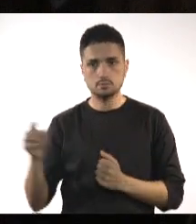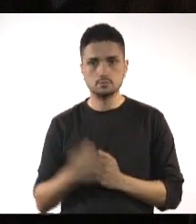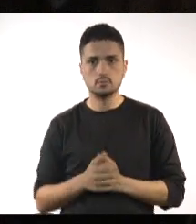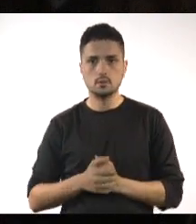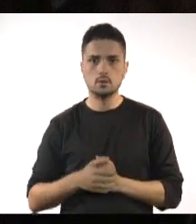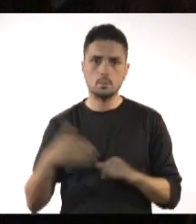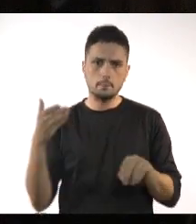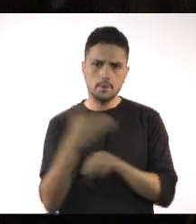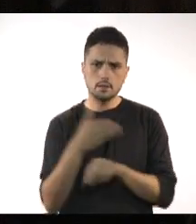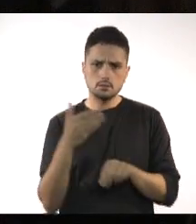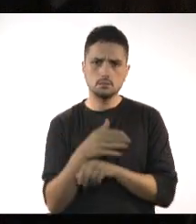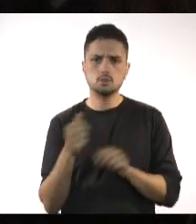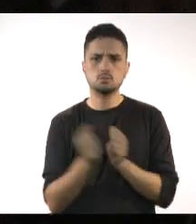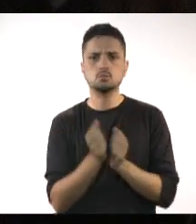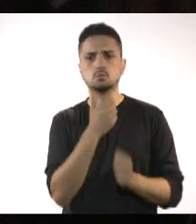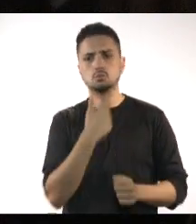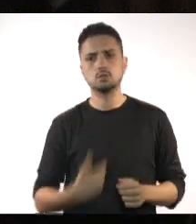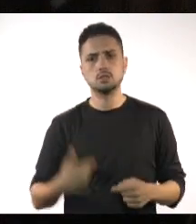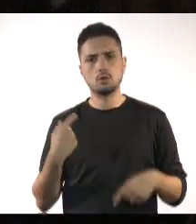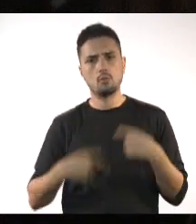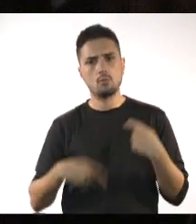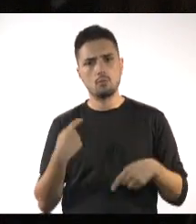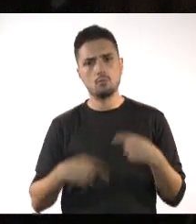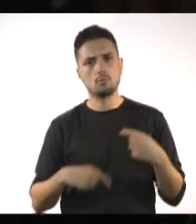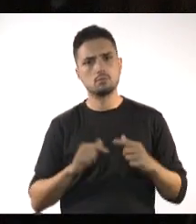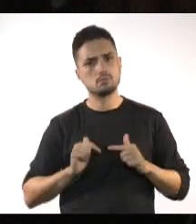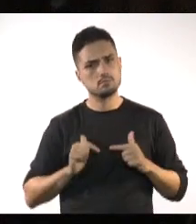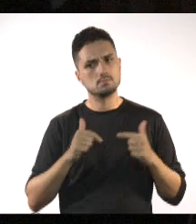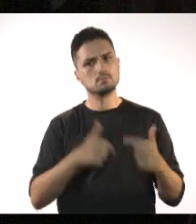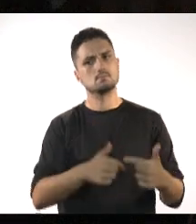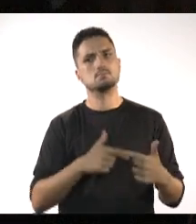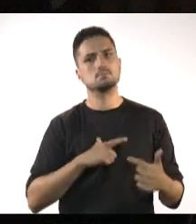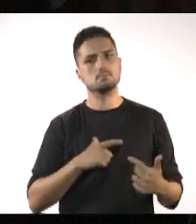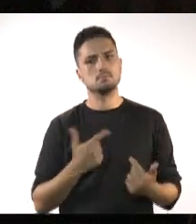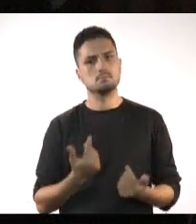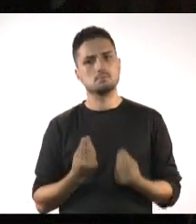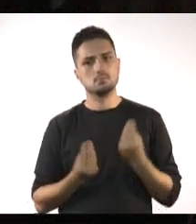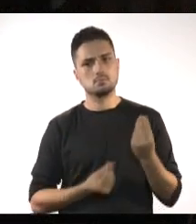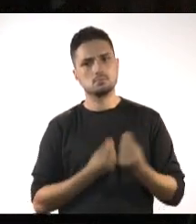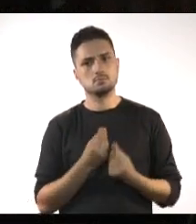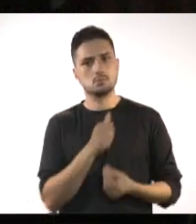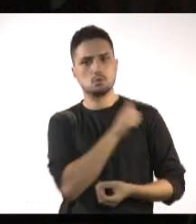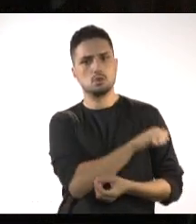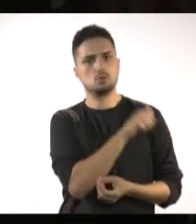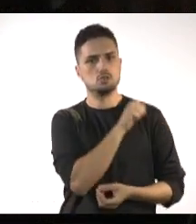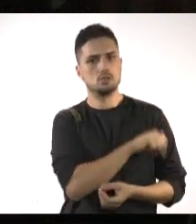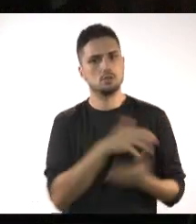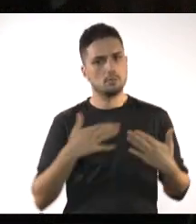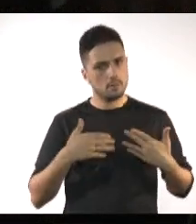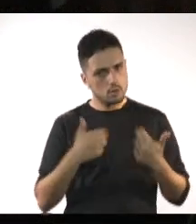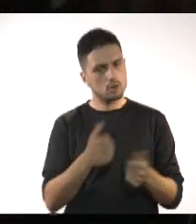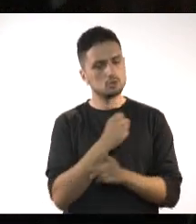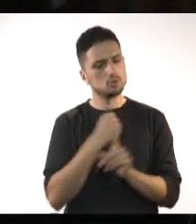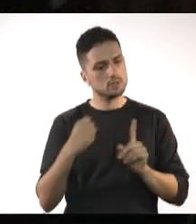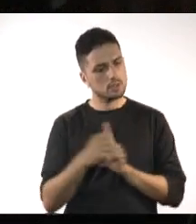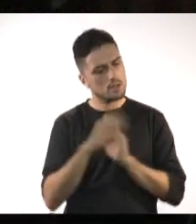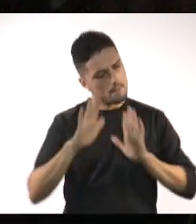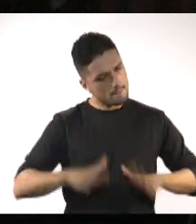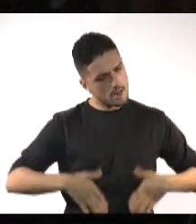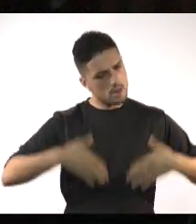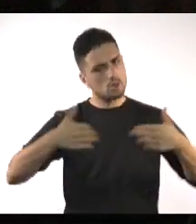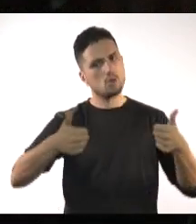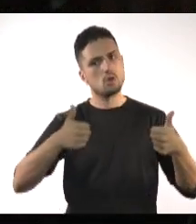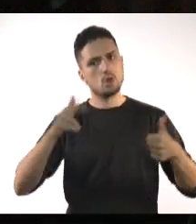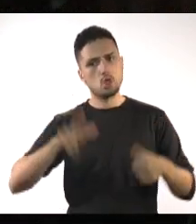de política pública, participar ativamente da construção de um Rio de Janeiro melhor, de uma sociedade melhor, mas nunca